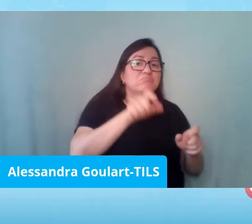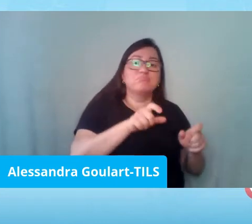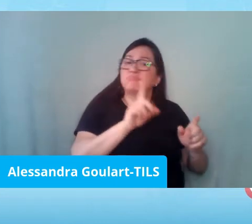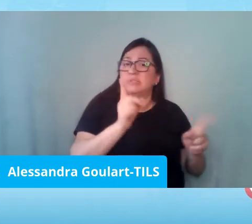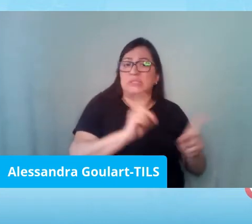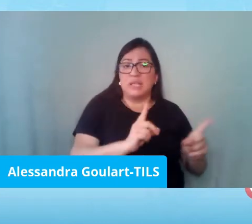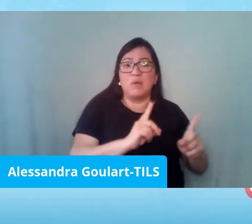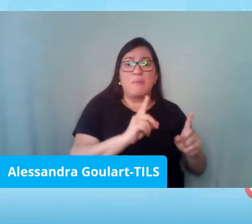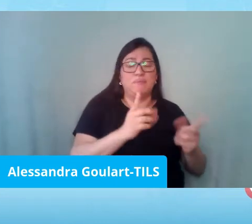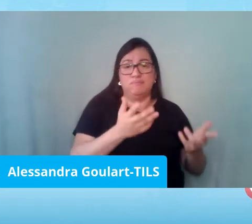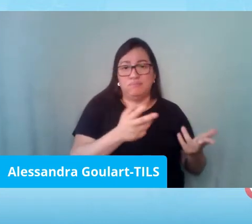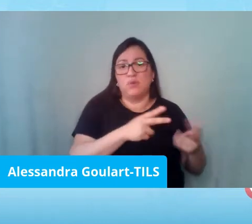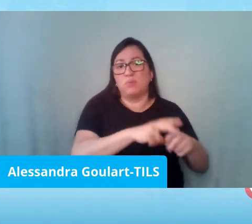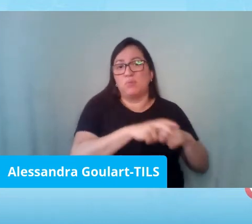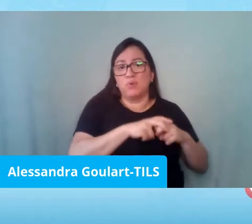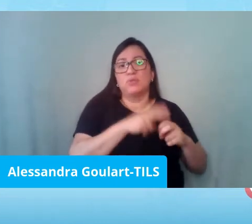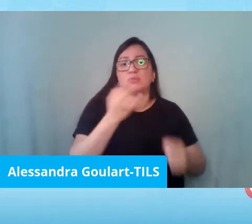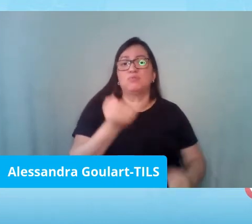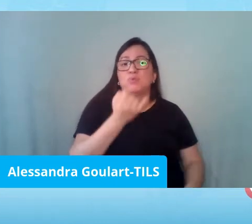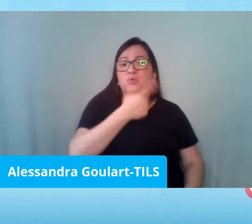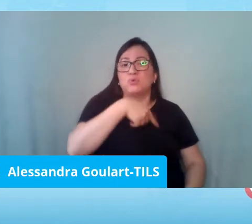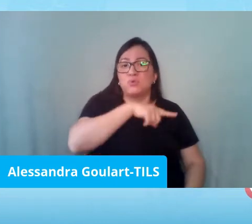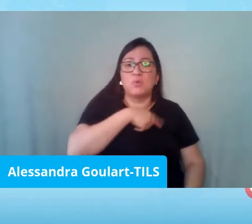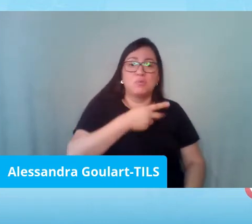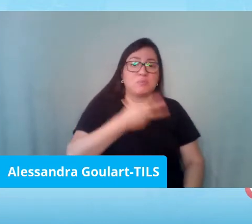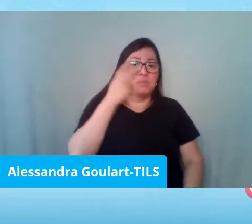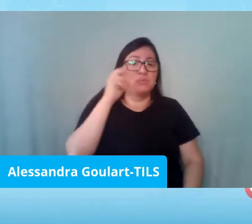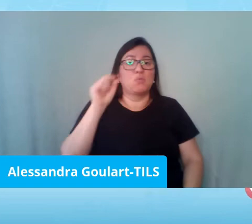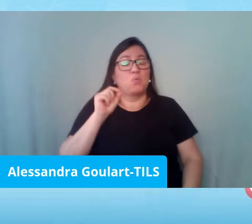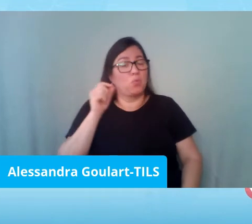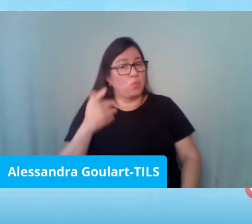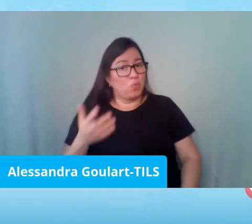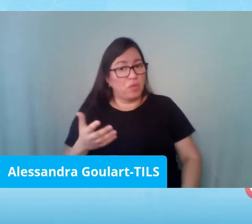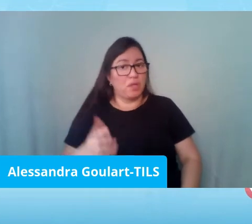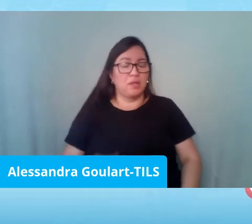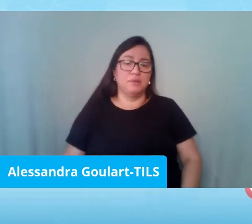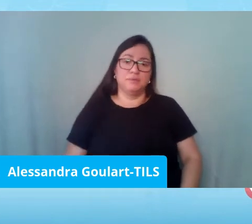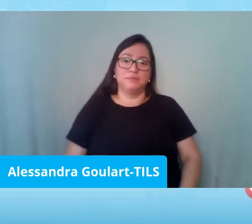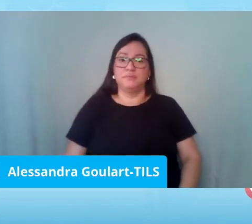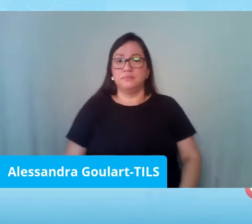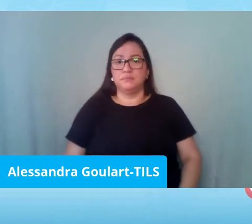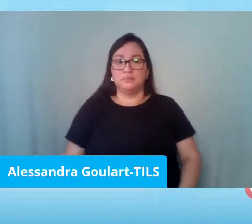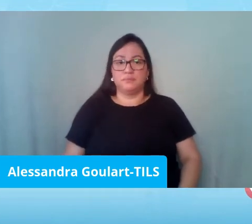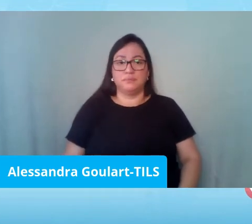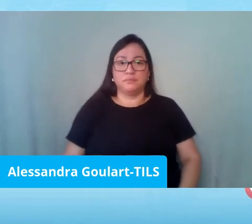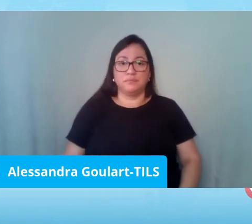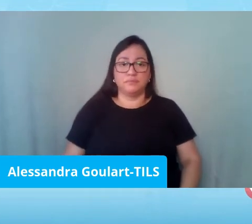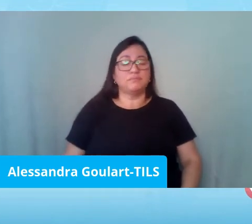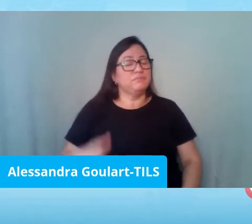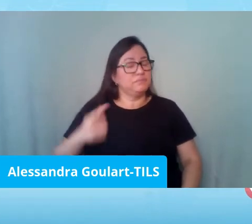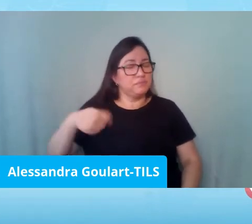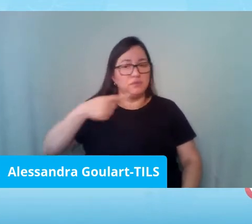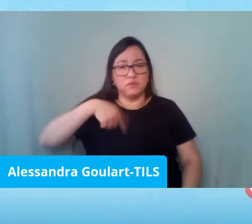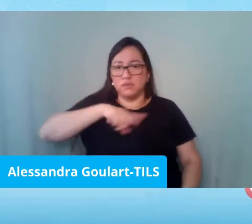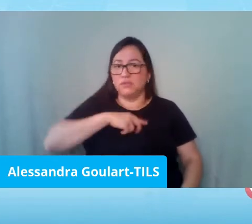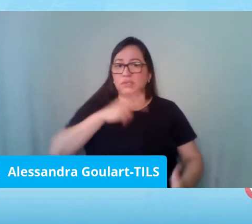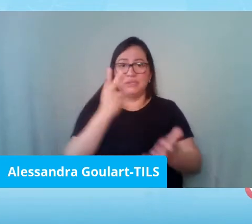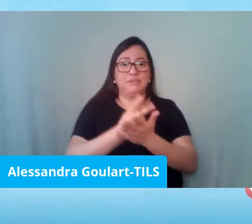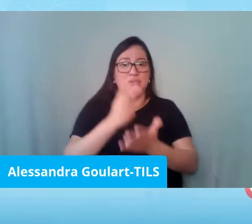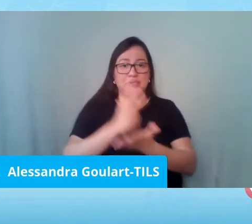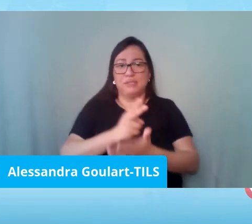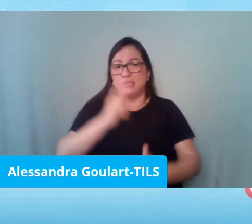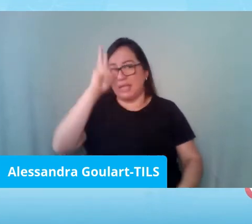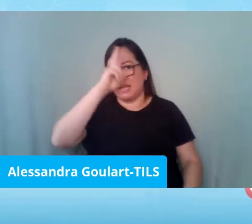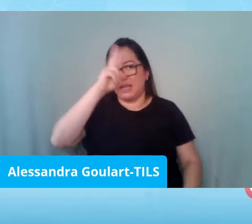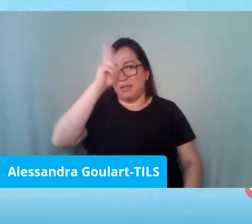Então, acho que esse é um ponto muito importante para a gente não esquecer, de sempre lembrar, né? Que eu acho que é o